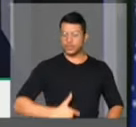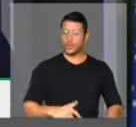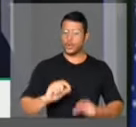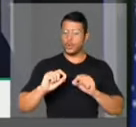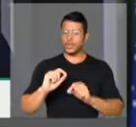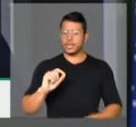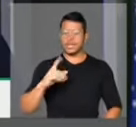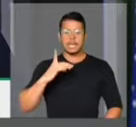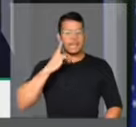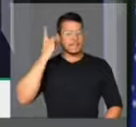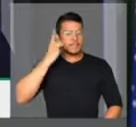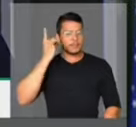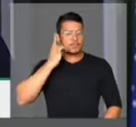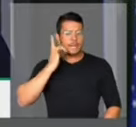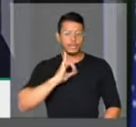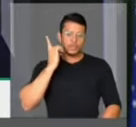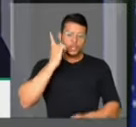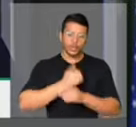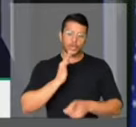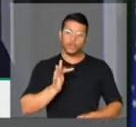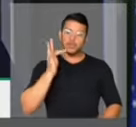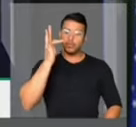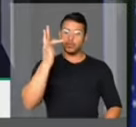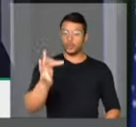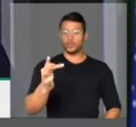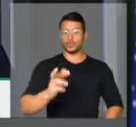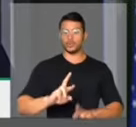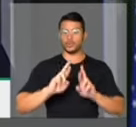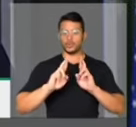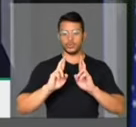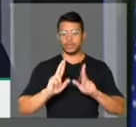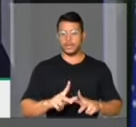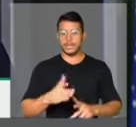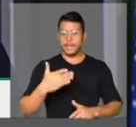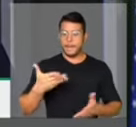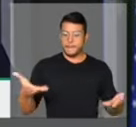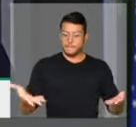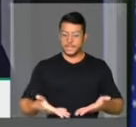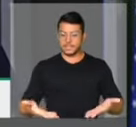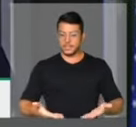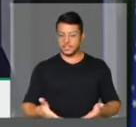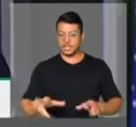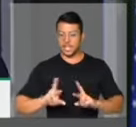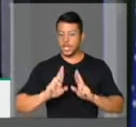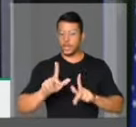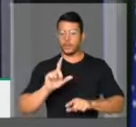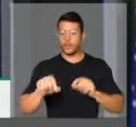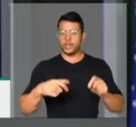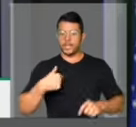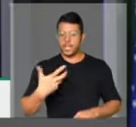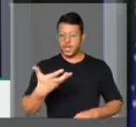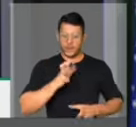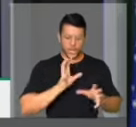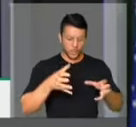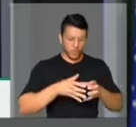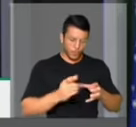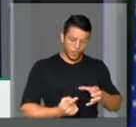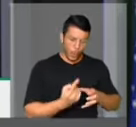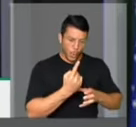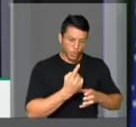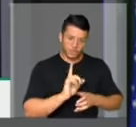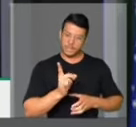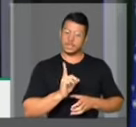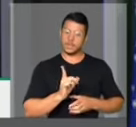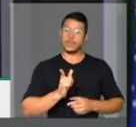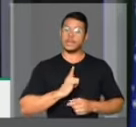que enxergou o futuro e não o presente. Não quero legislar por uma causa, para um grupo específico. Eu tenho